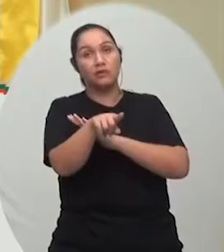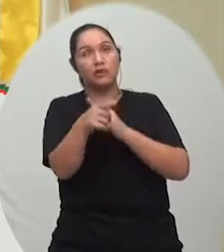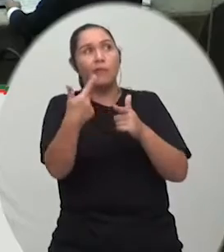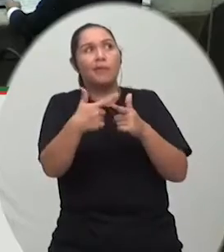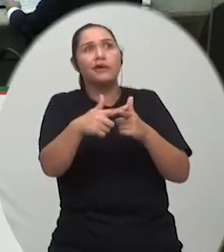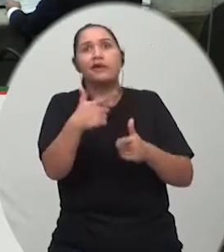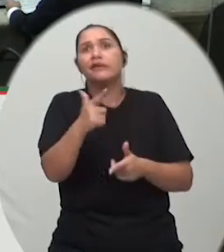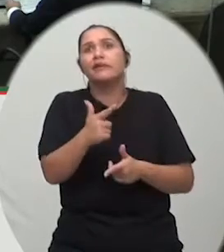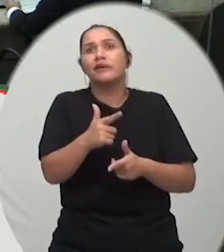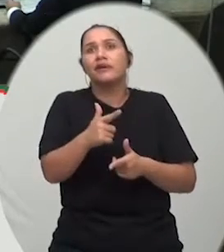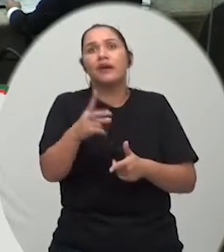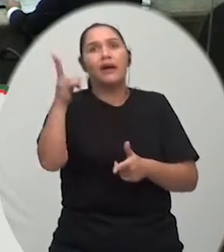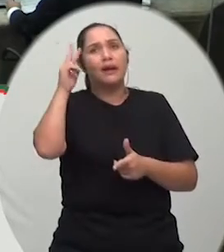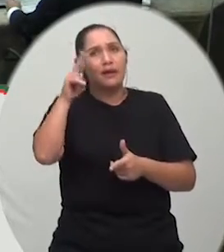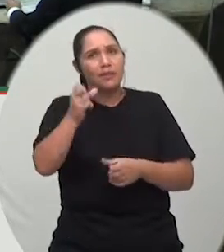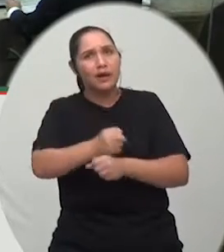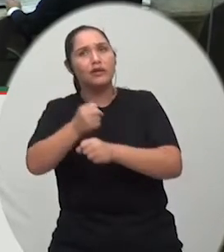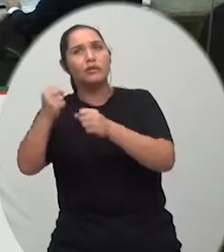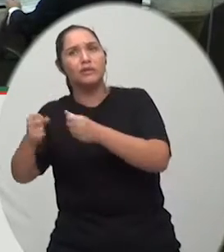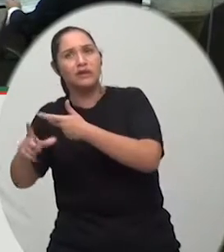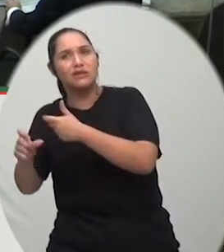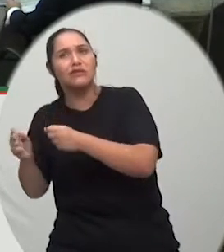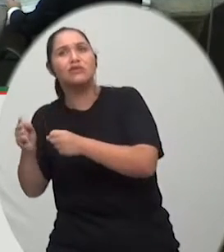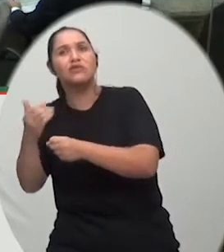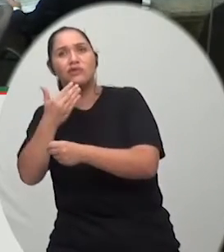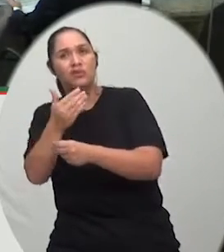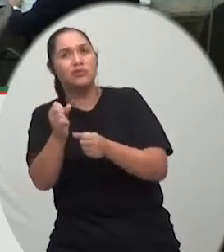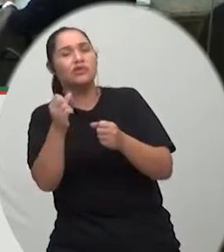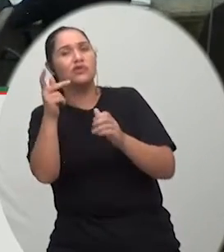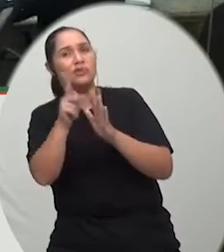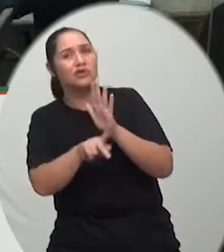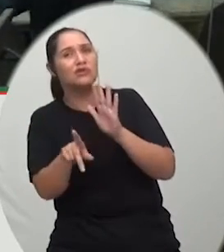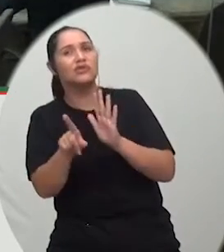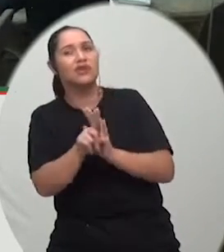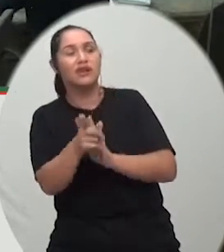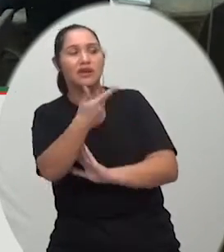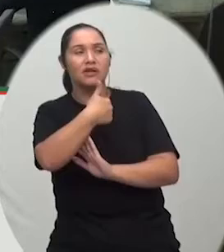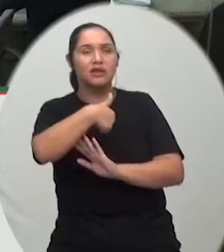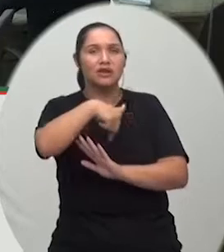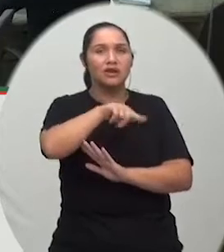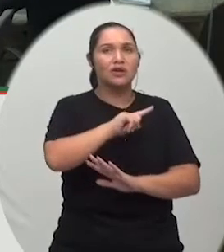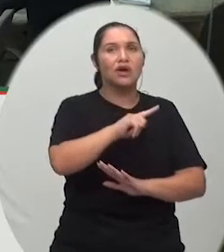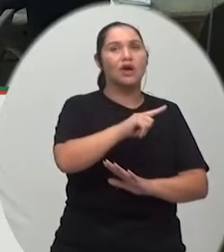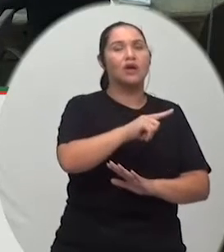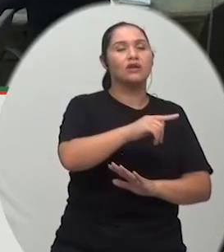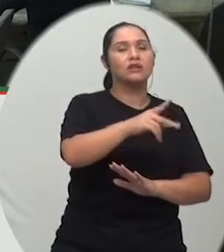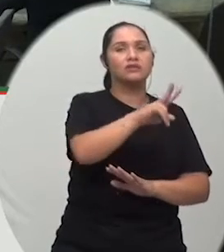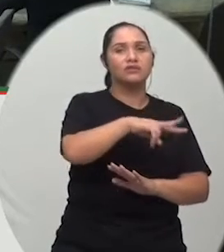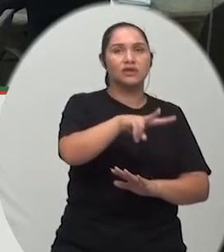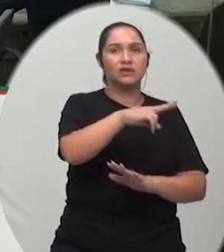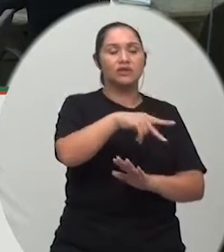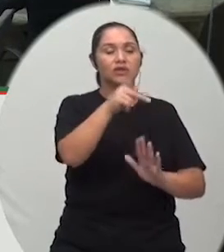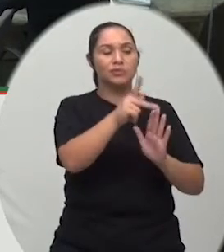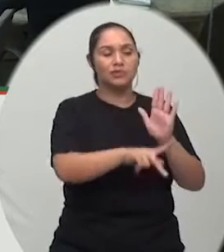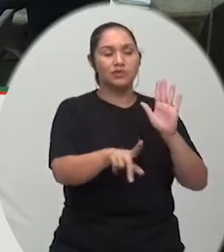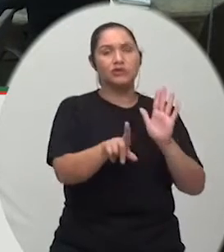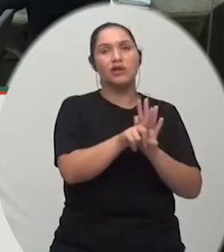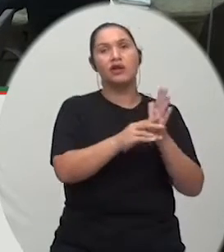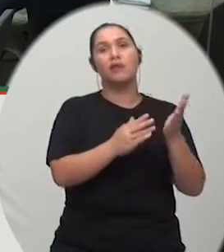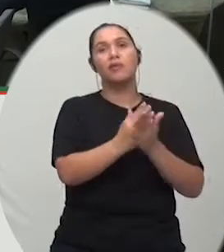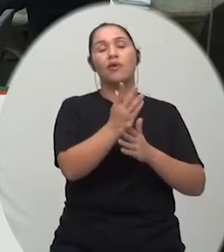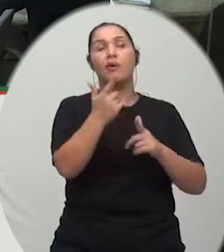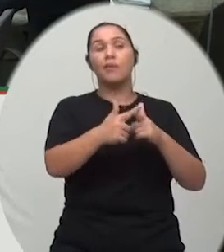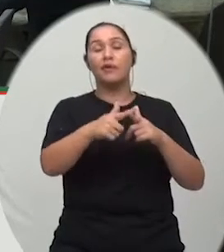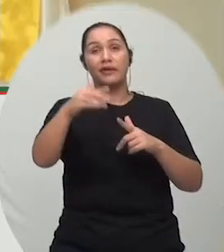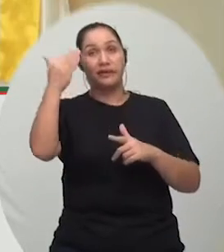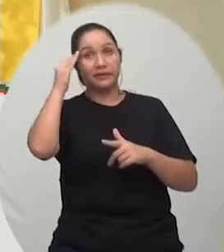projeto partiu do Executivo. E nós aqui, vereadores, aprovamos esse projeto porque